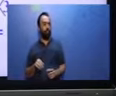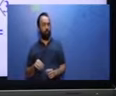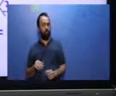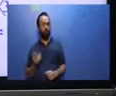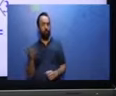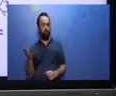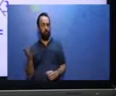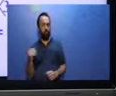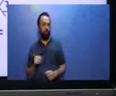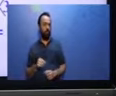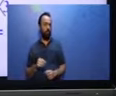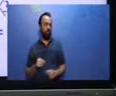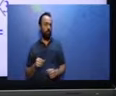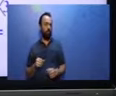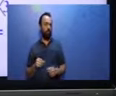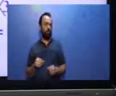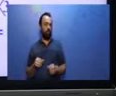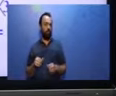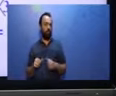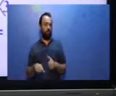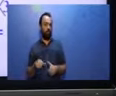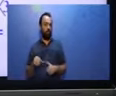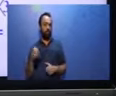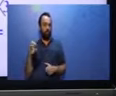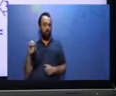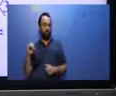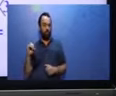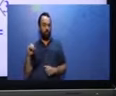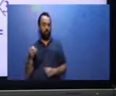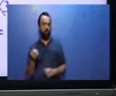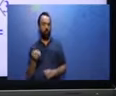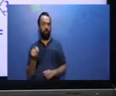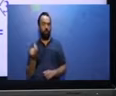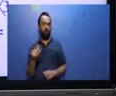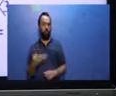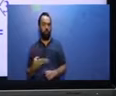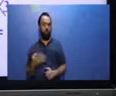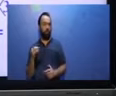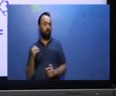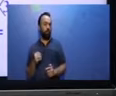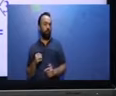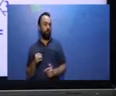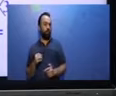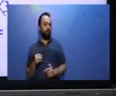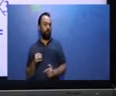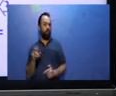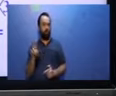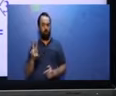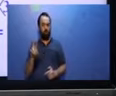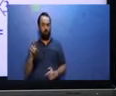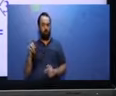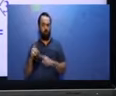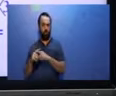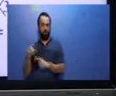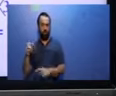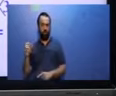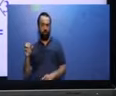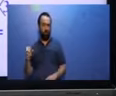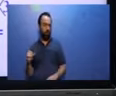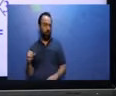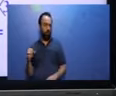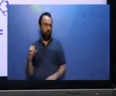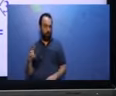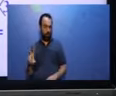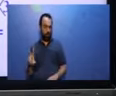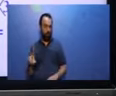quantidade de carbono eu altero também a quantidade de oxigênio é o nosso ficamos aqui com 2 vezes cê